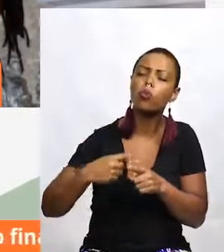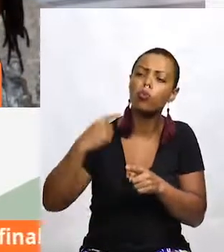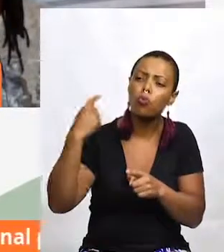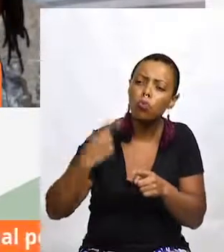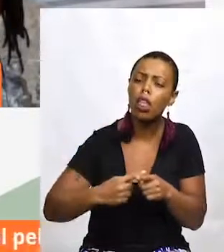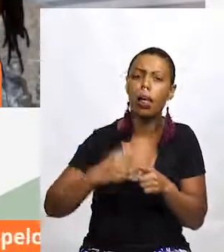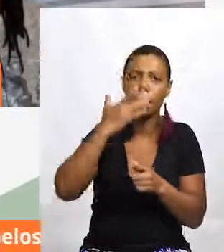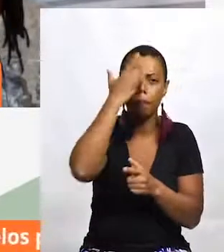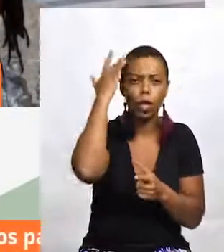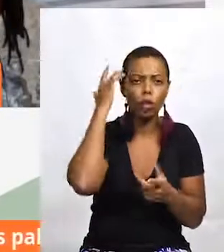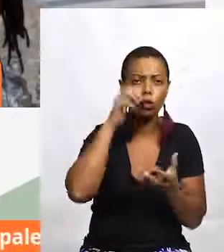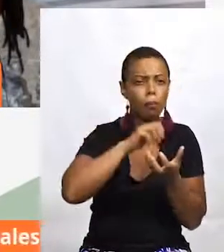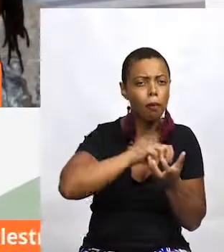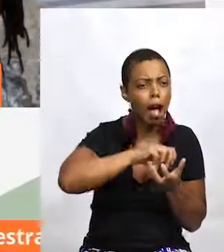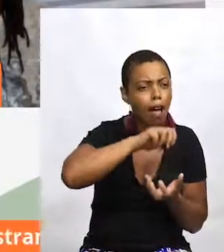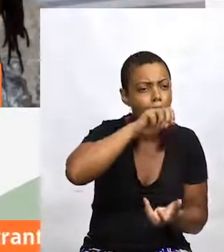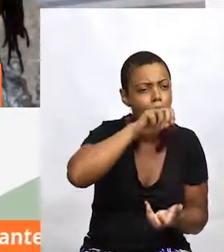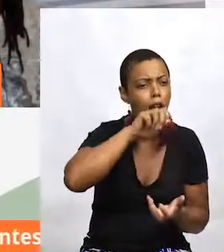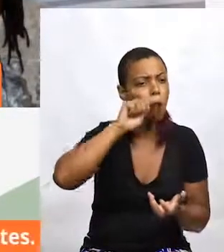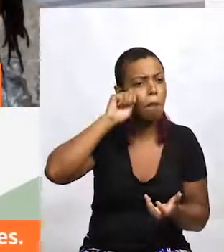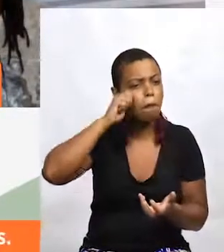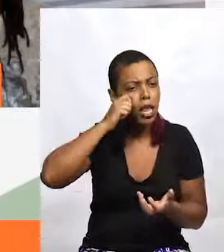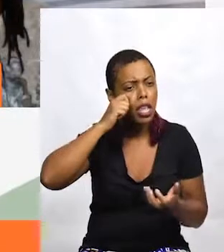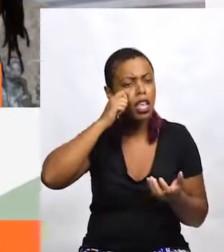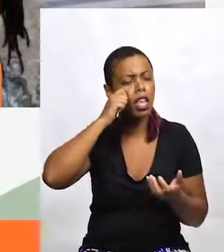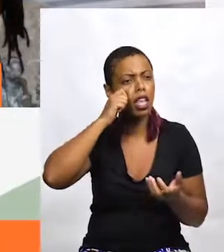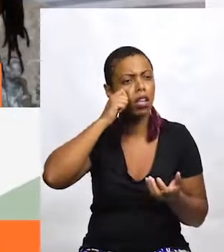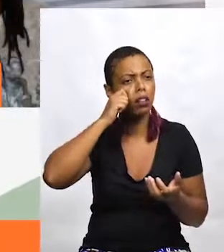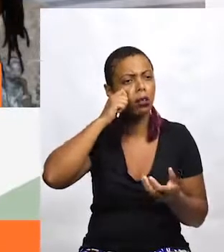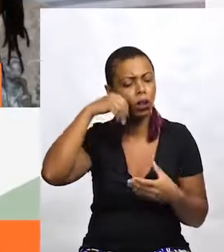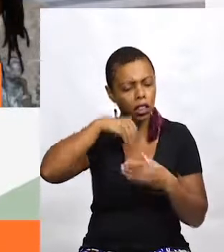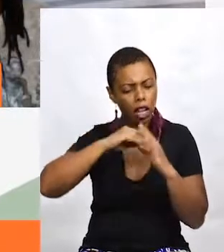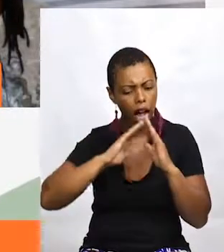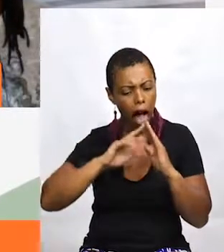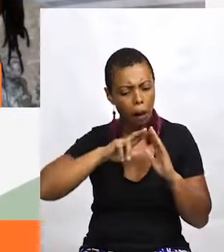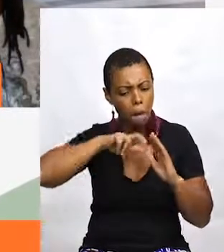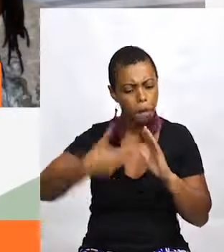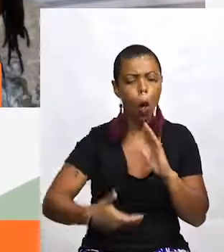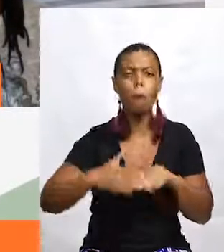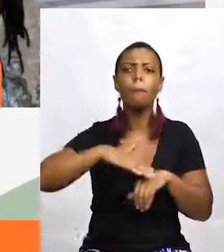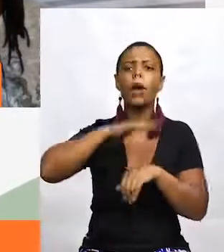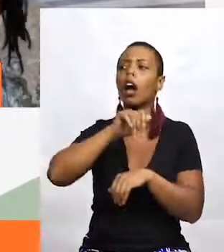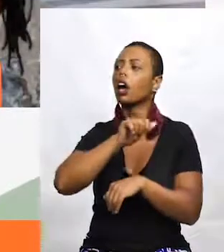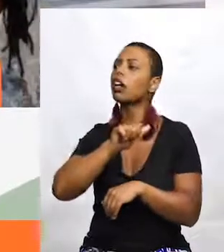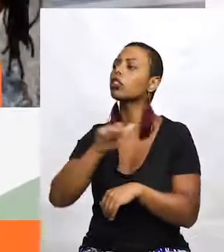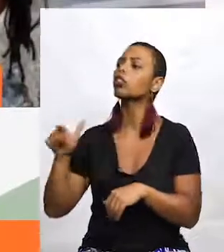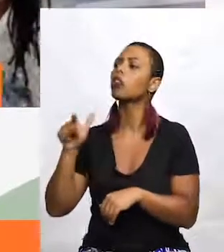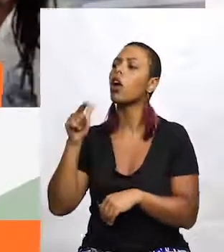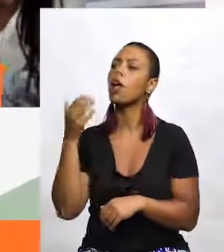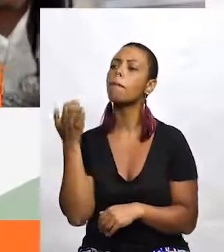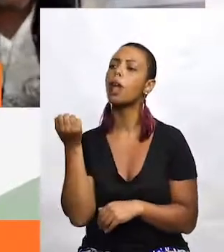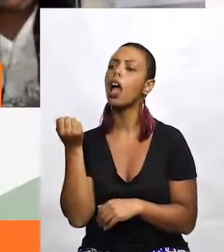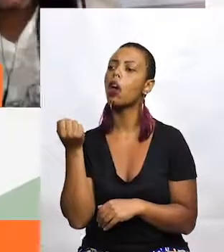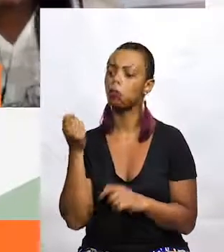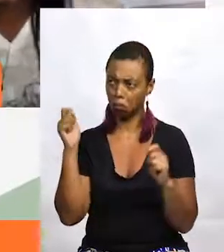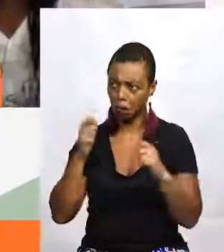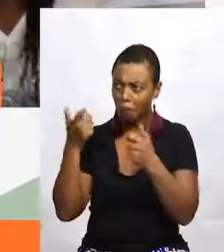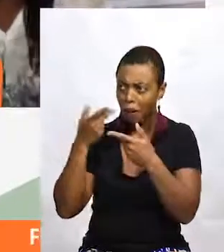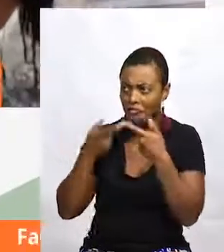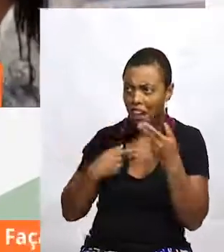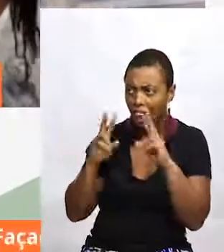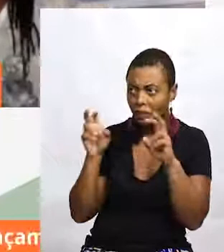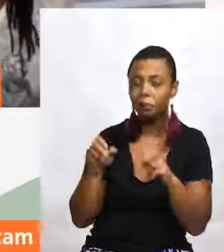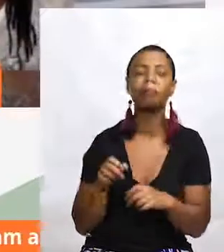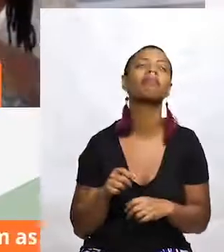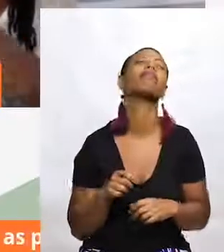pretas, né, caírem mais nas suas residências. Você poderia falar algo para a gente sobre isso? Sim, sim, posso falar.